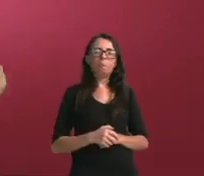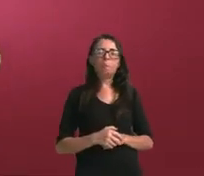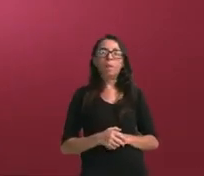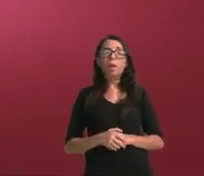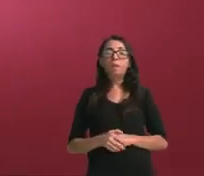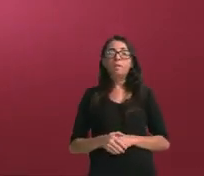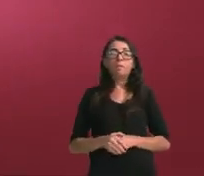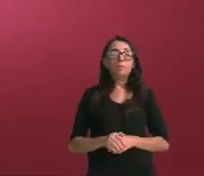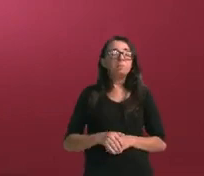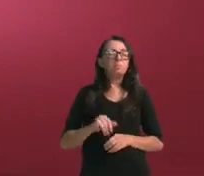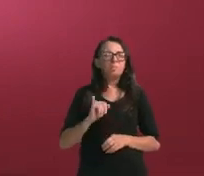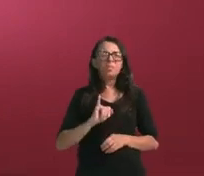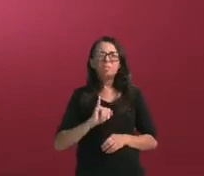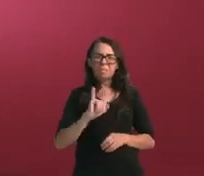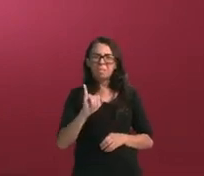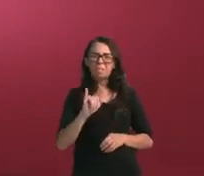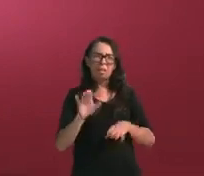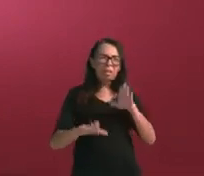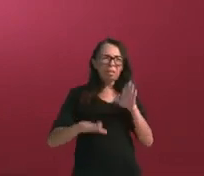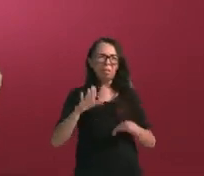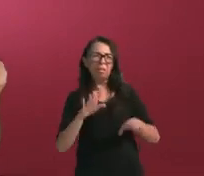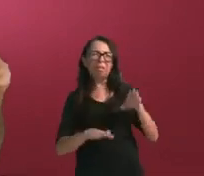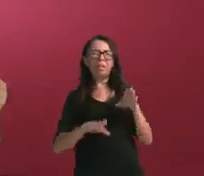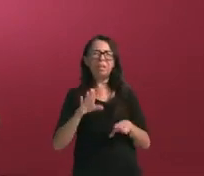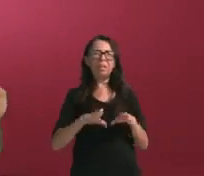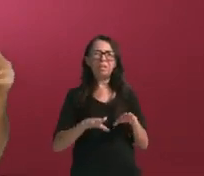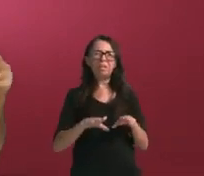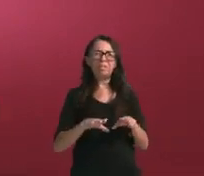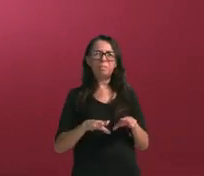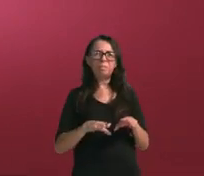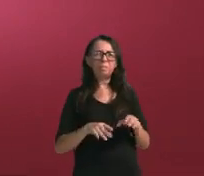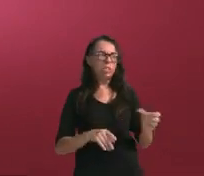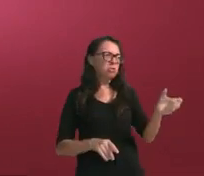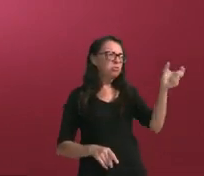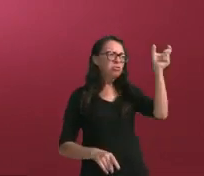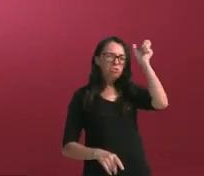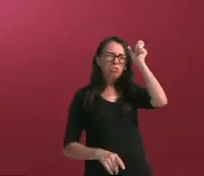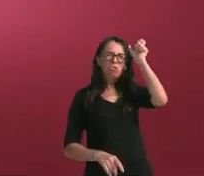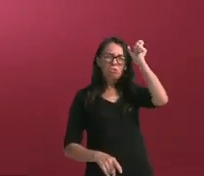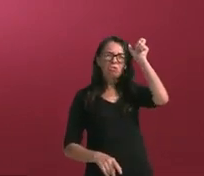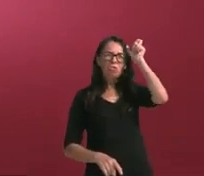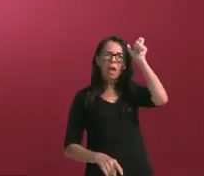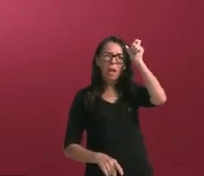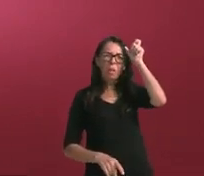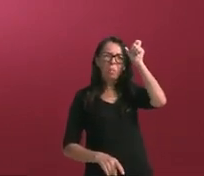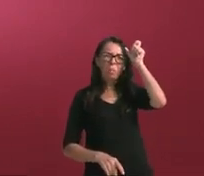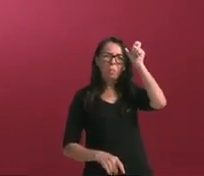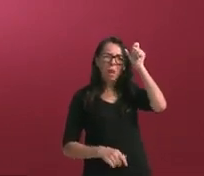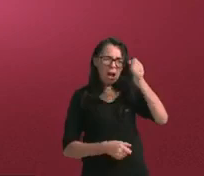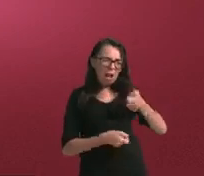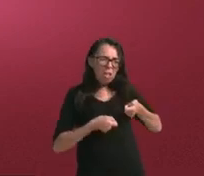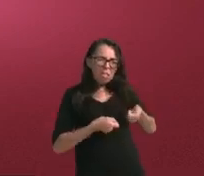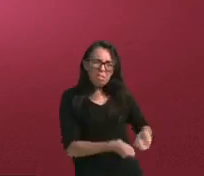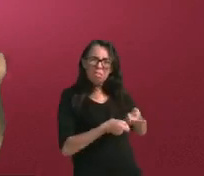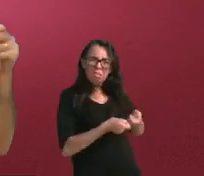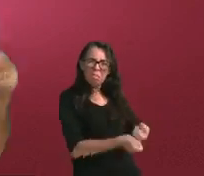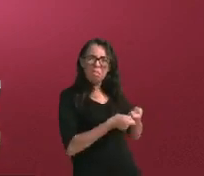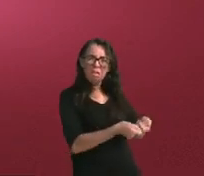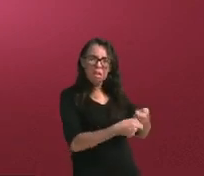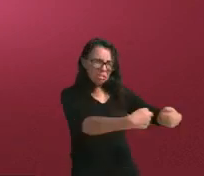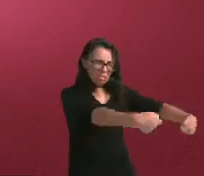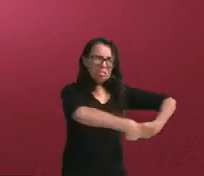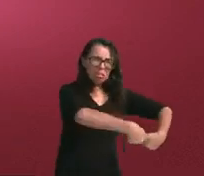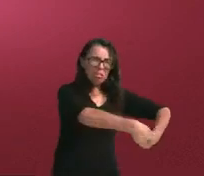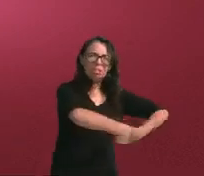espirituais, pelas vitórias em nossas vidas espirituais, é só por intermédio do nosso Deus, por intermédio de Cristo, do